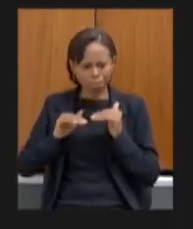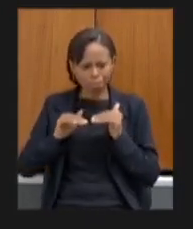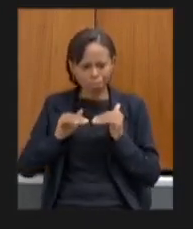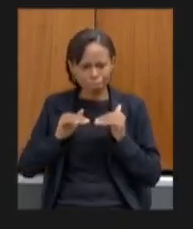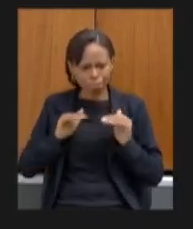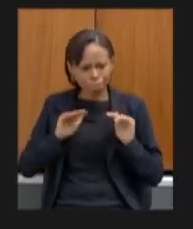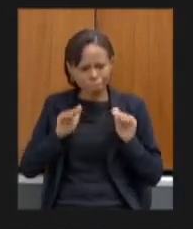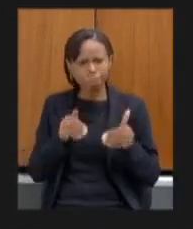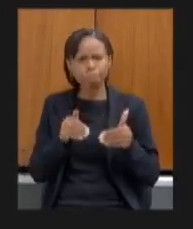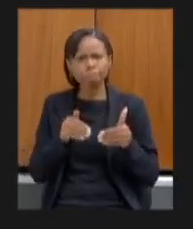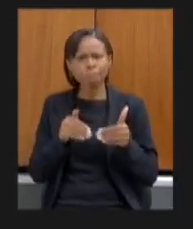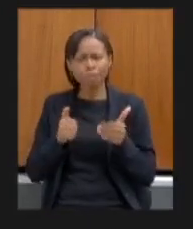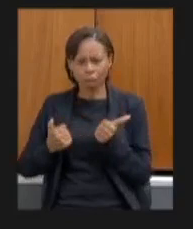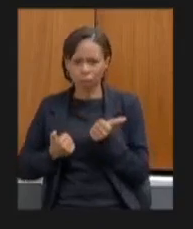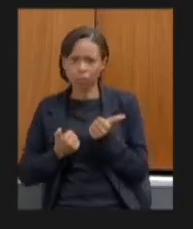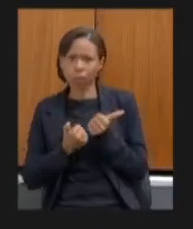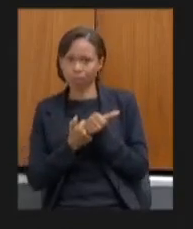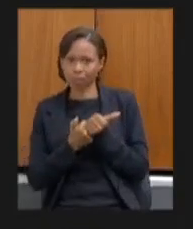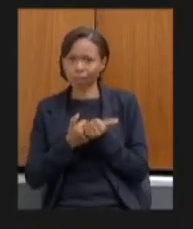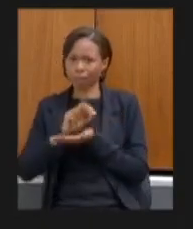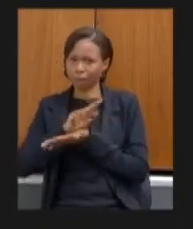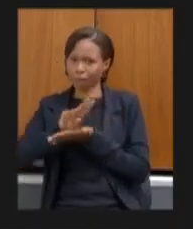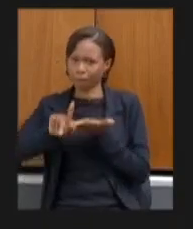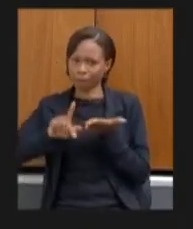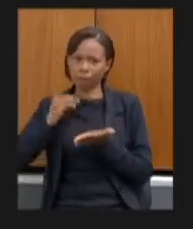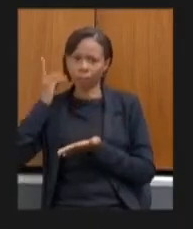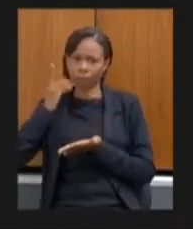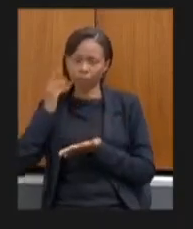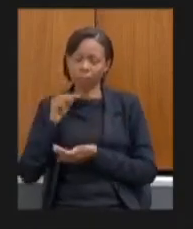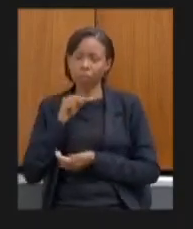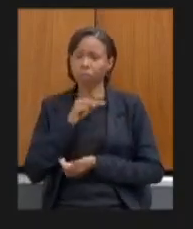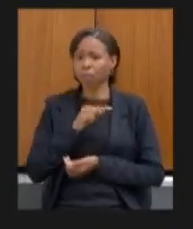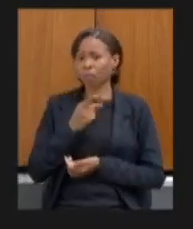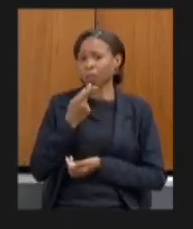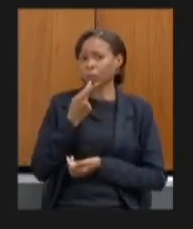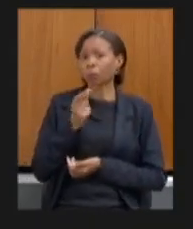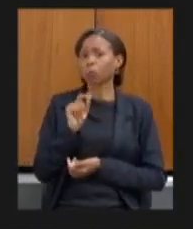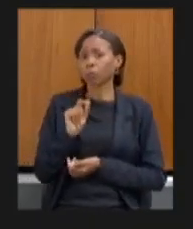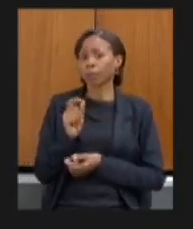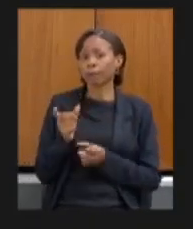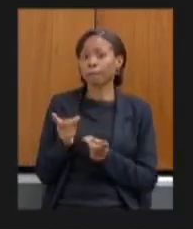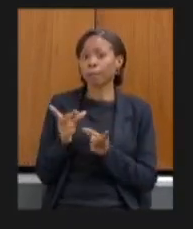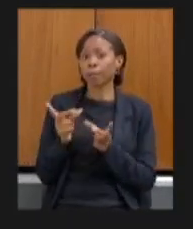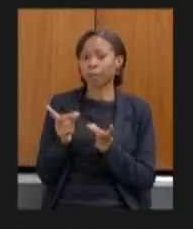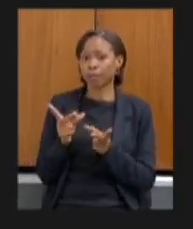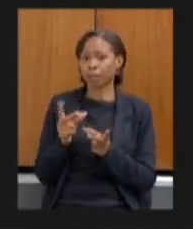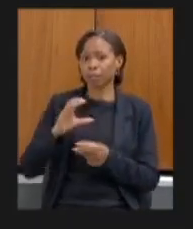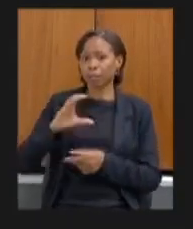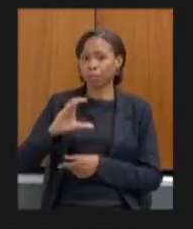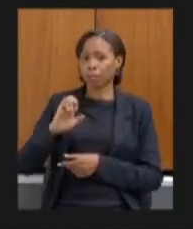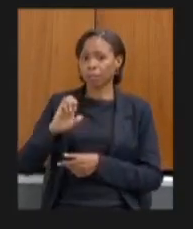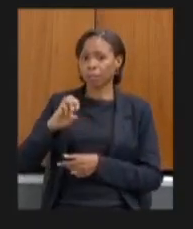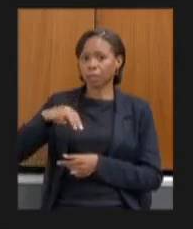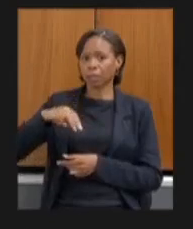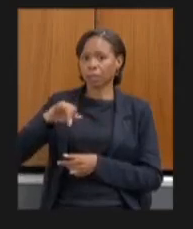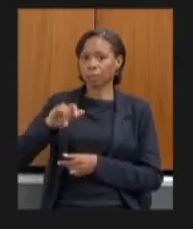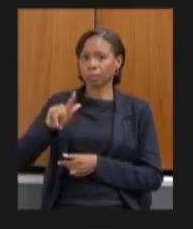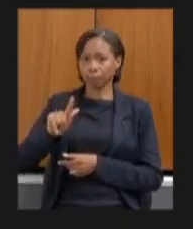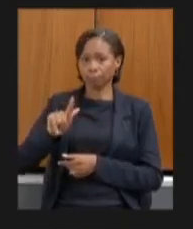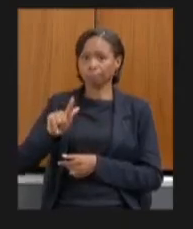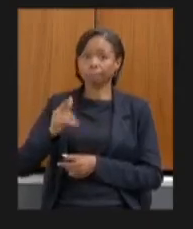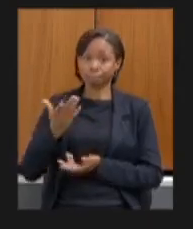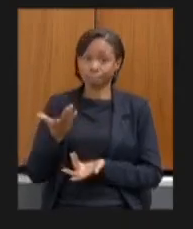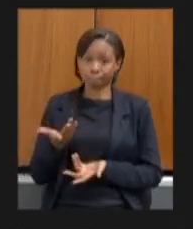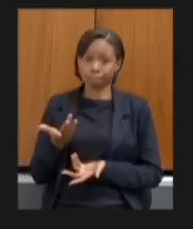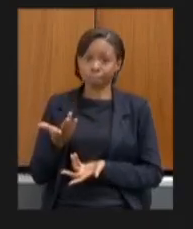assessorado e apoiado por vários deputados, na linha da venda da CEMIG, por exemplo, está muito claro, não é